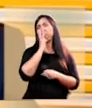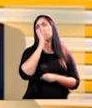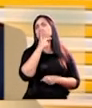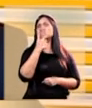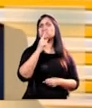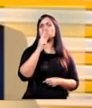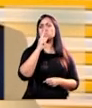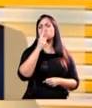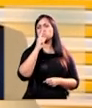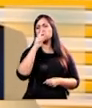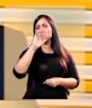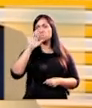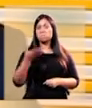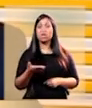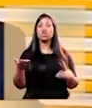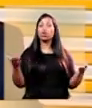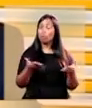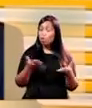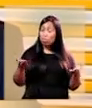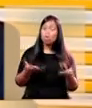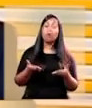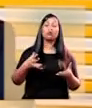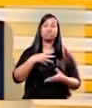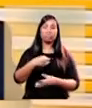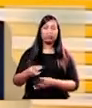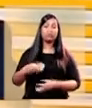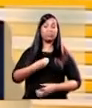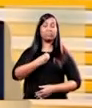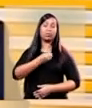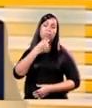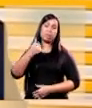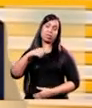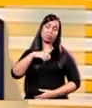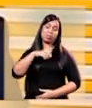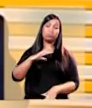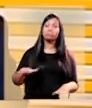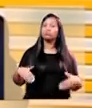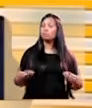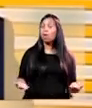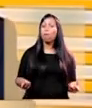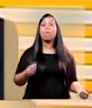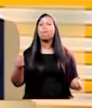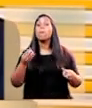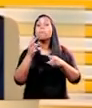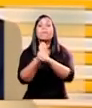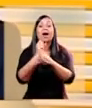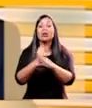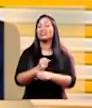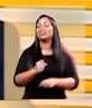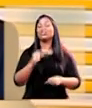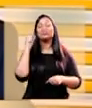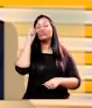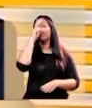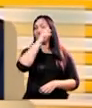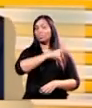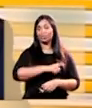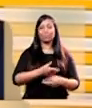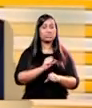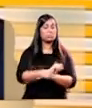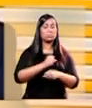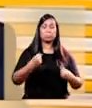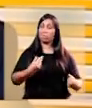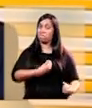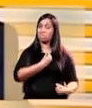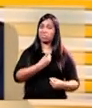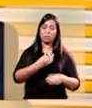meio, saíram do tratamento e hoje estão com os filhos e vivendo bem. Então, não há como matematizar a vida, é